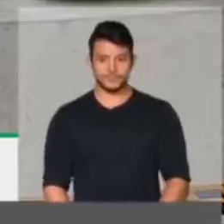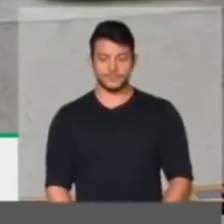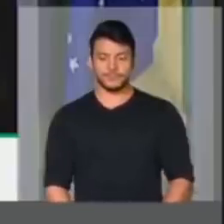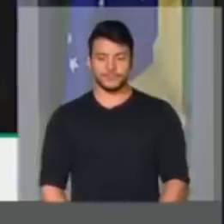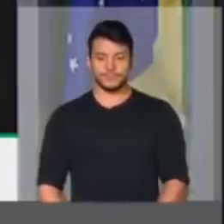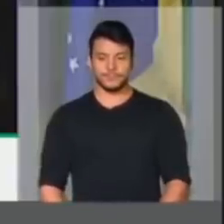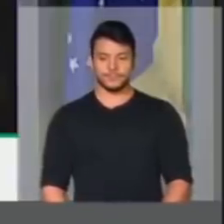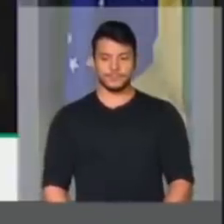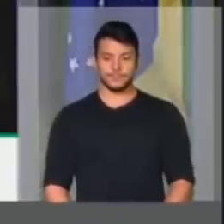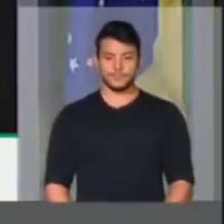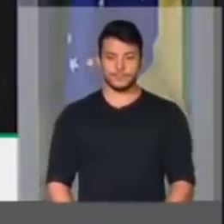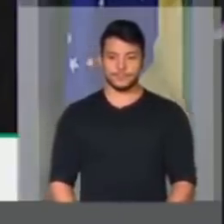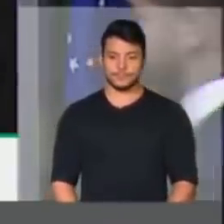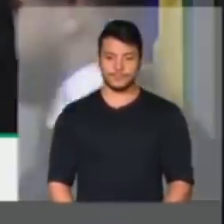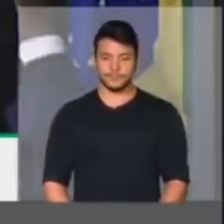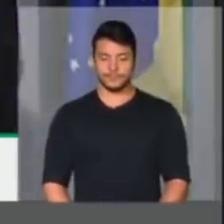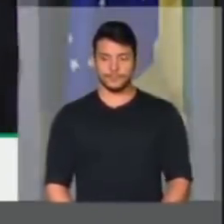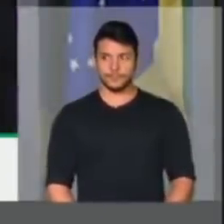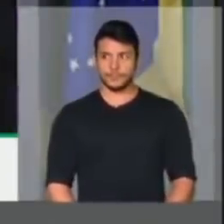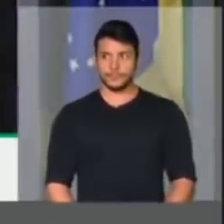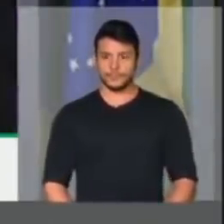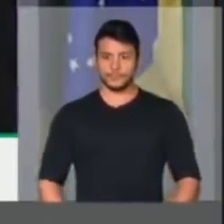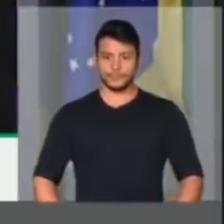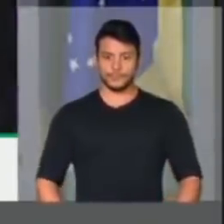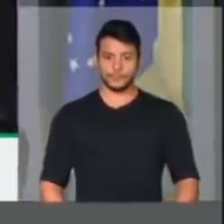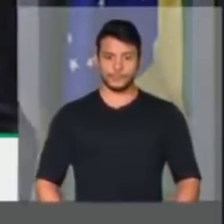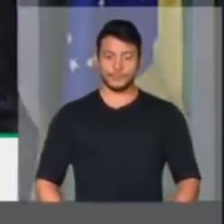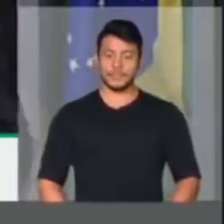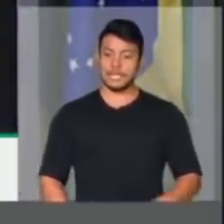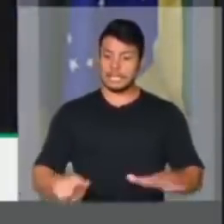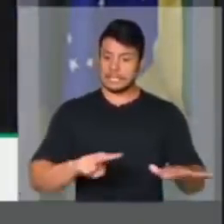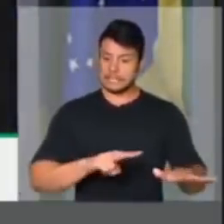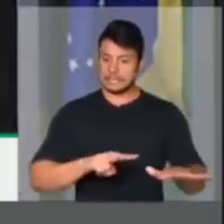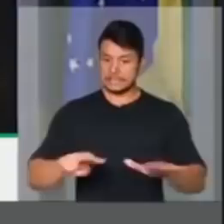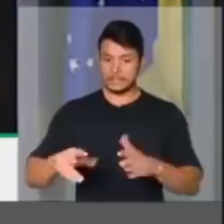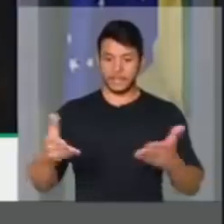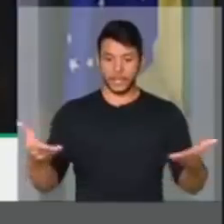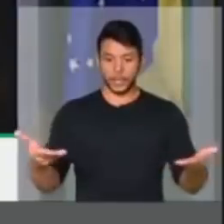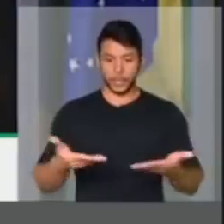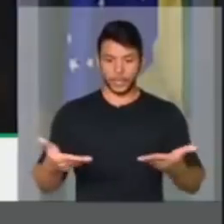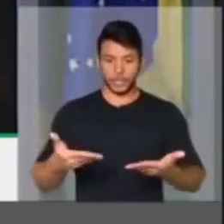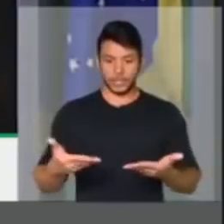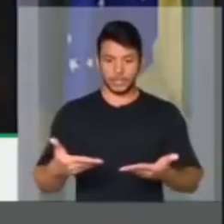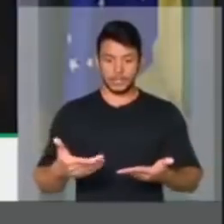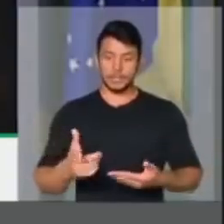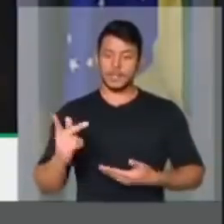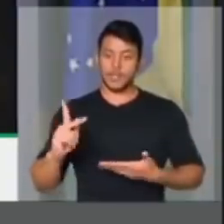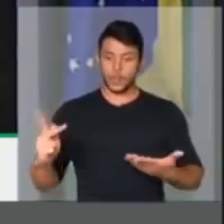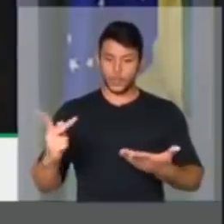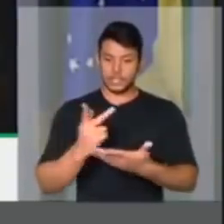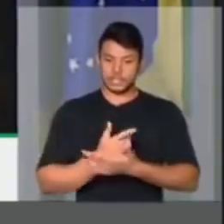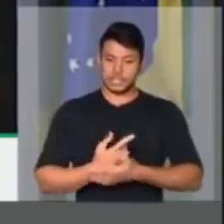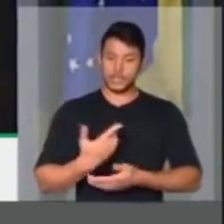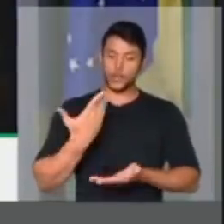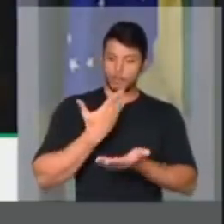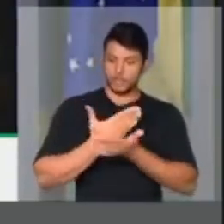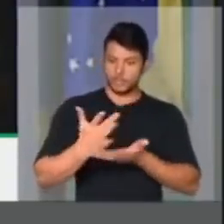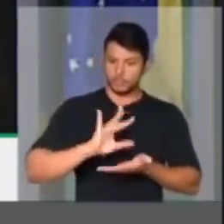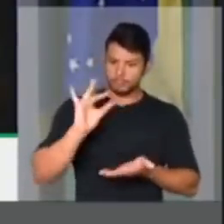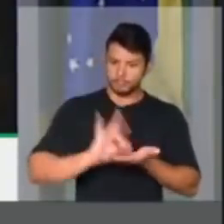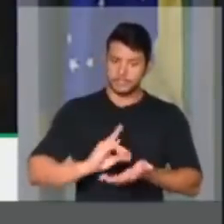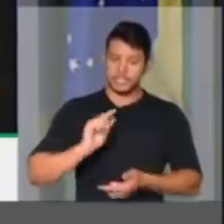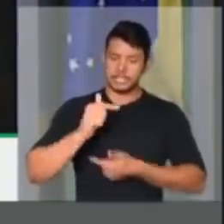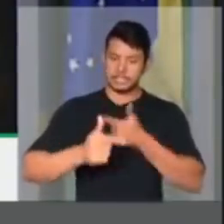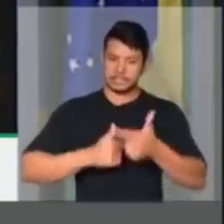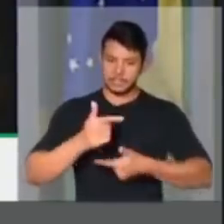Não tem como não terminar essa semana, essa primeira semana de deliberações aqui